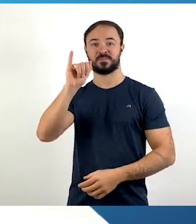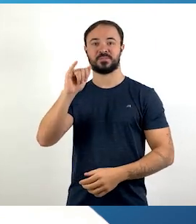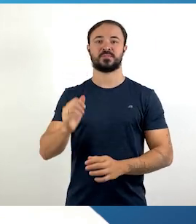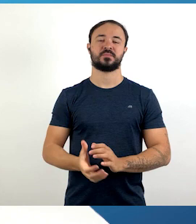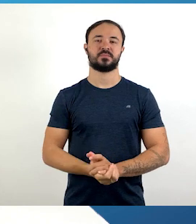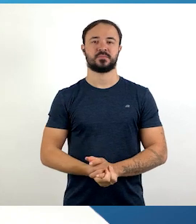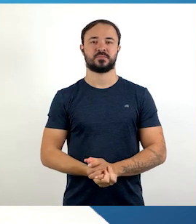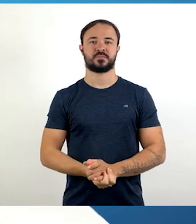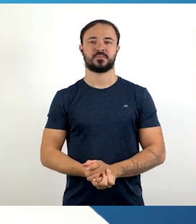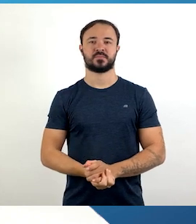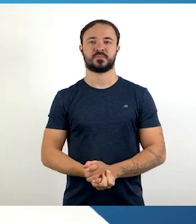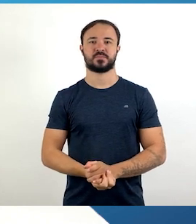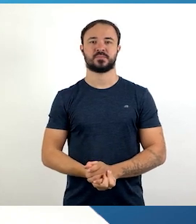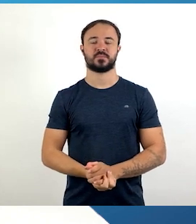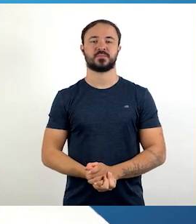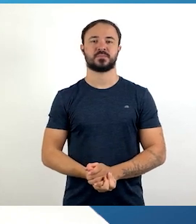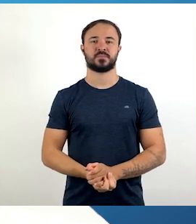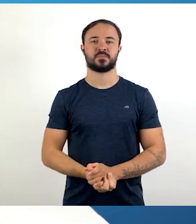sonoro.